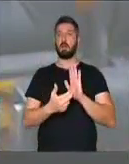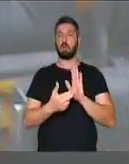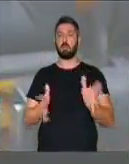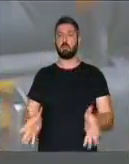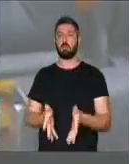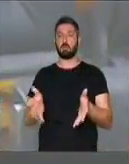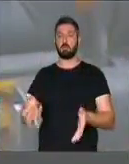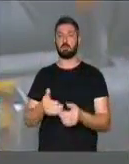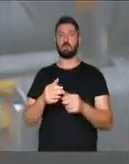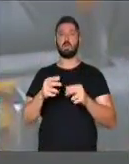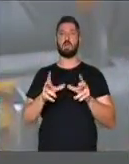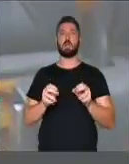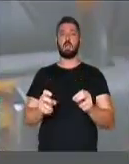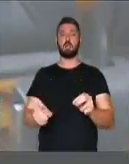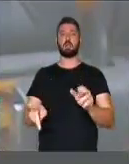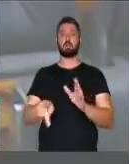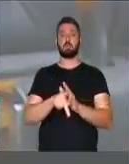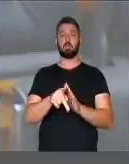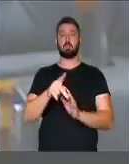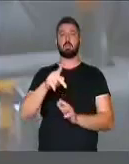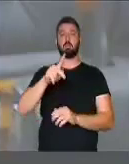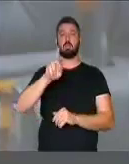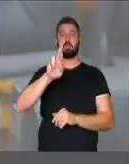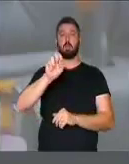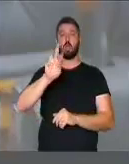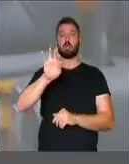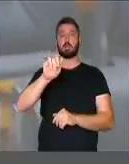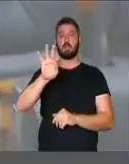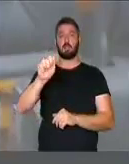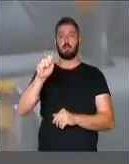um critério de estímulo para o câncer de... a prevenção de câncer masculino.